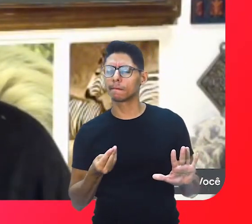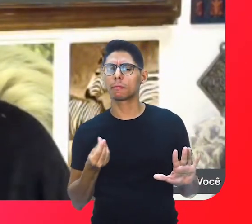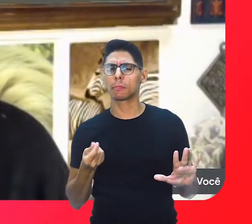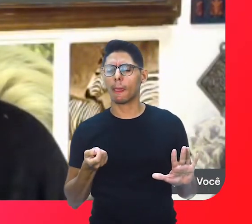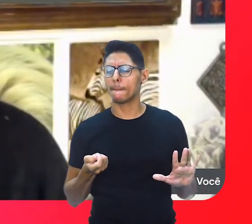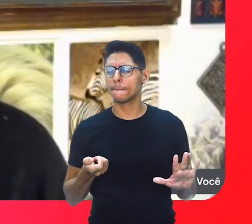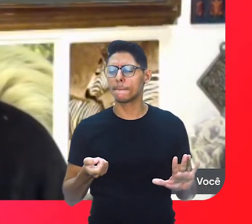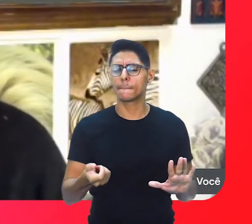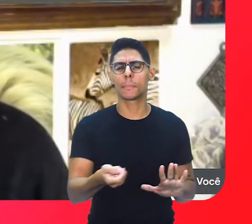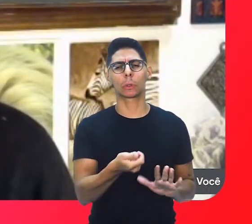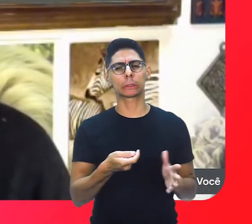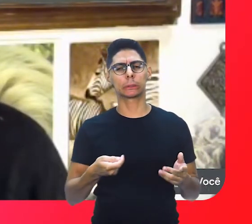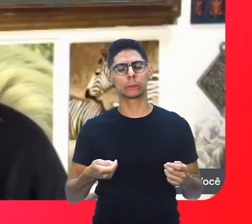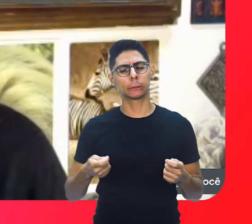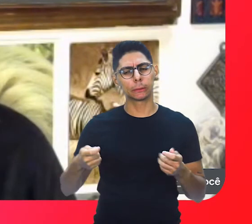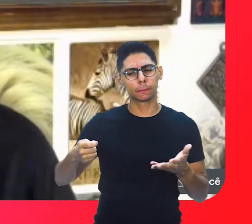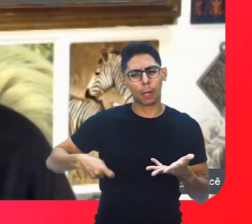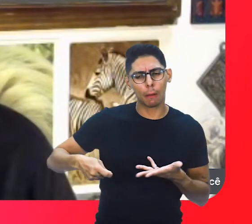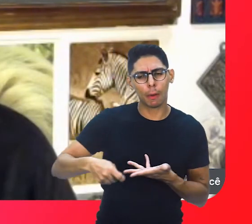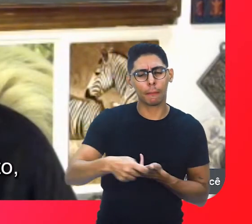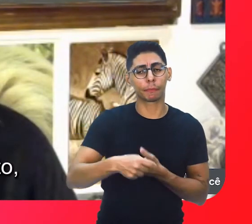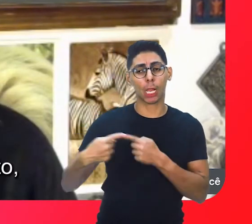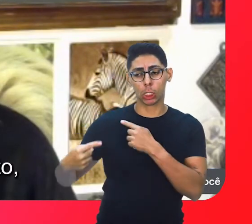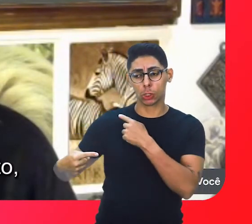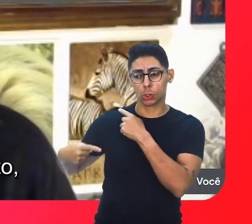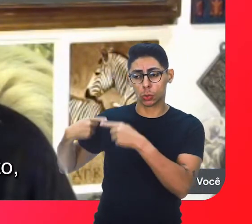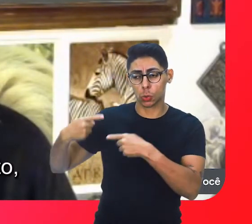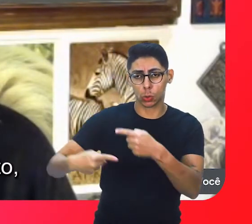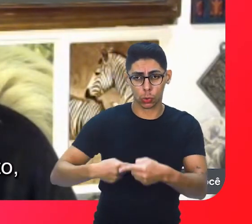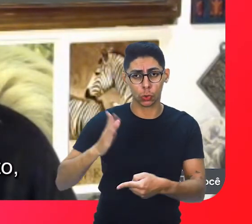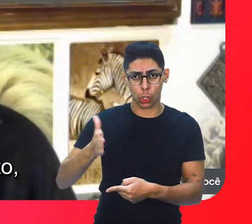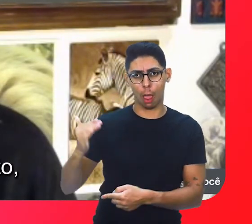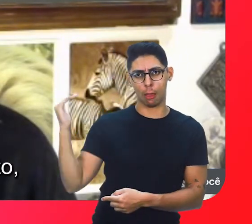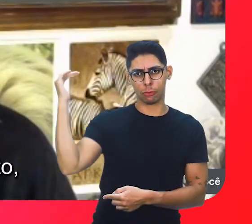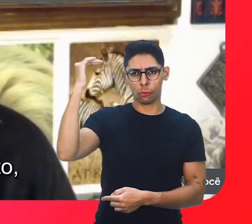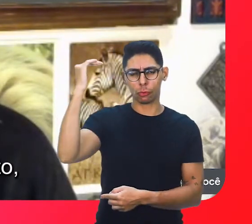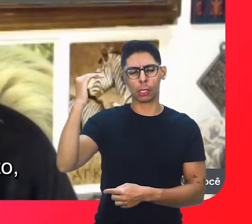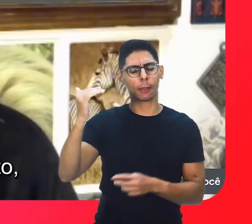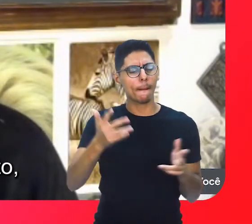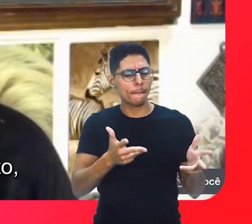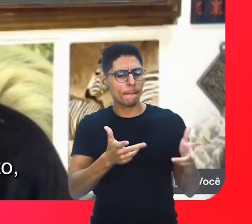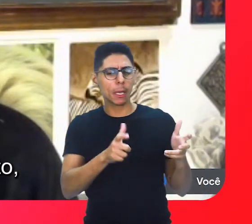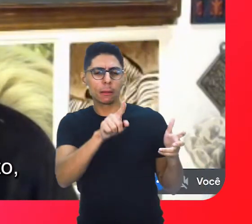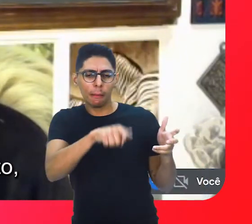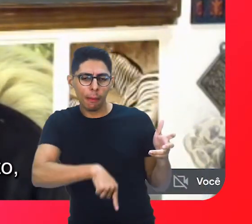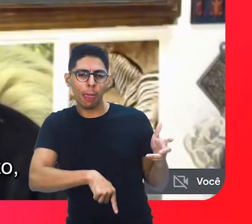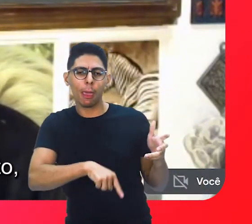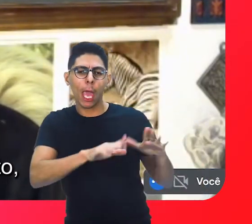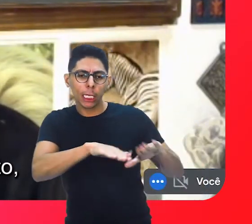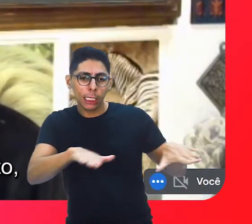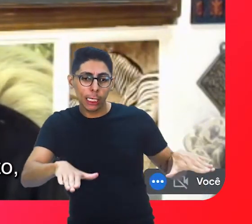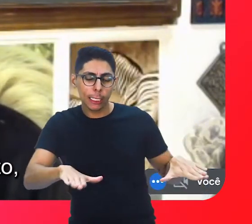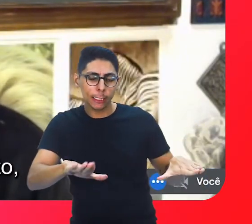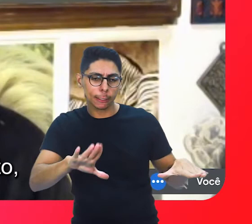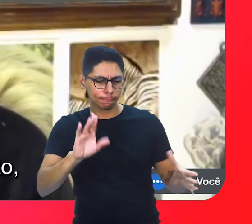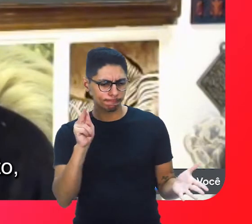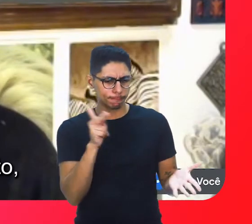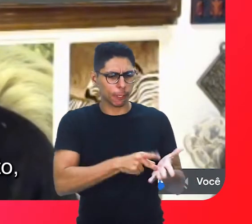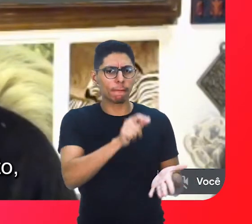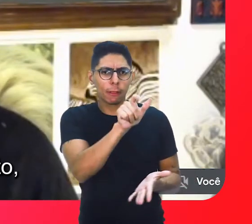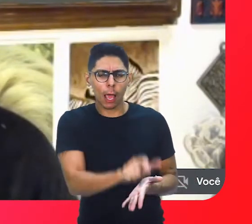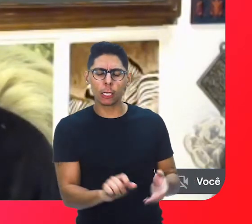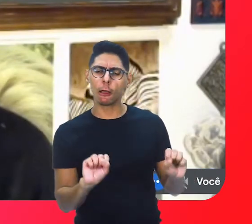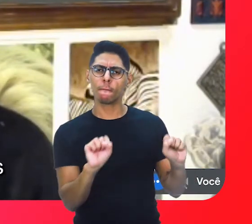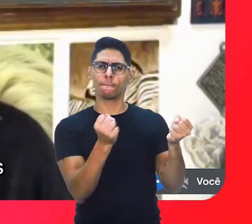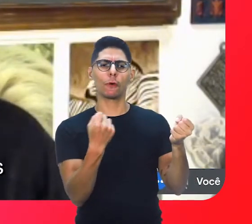pouca capacidade ainda das gerações adultas de perceberem a criança como ela é, de fato, com a força